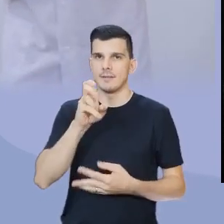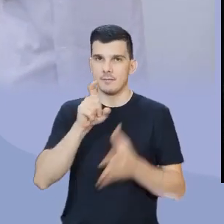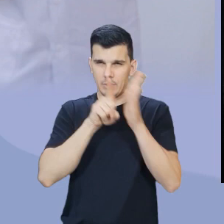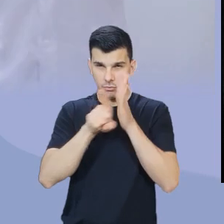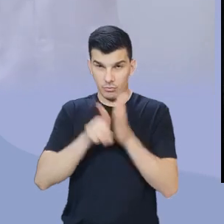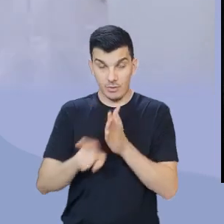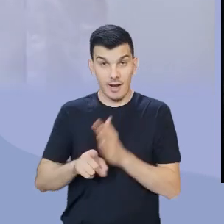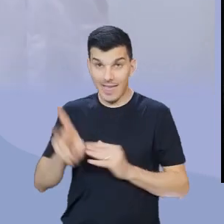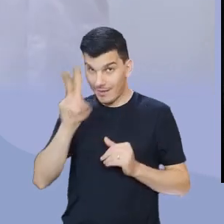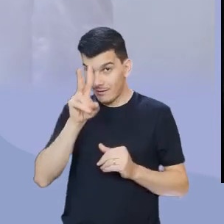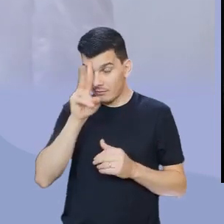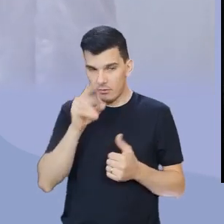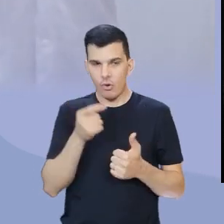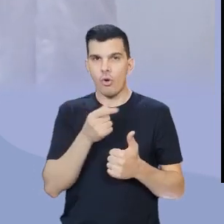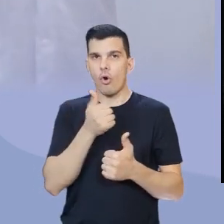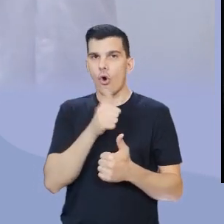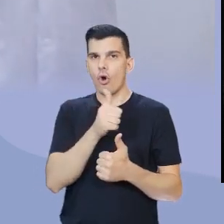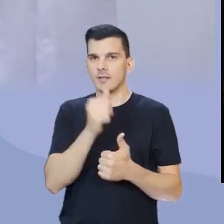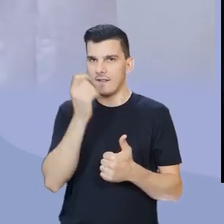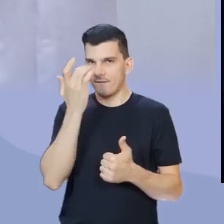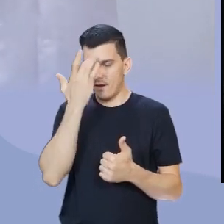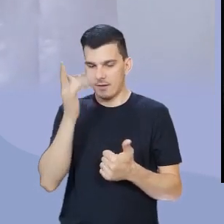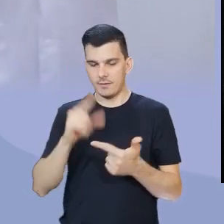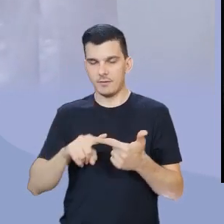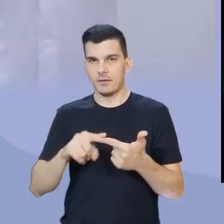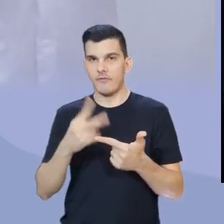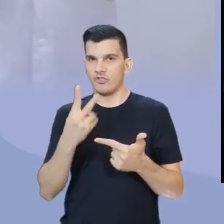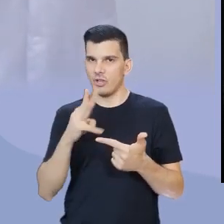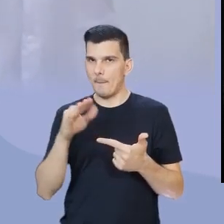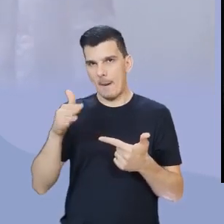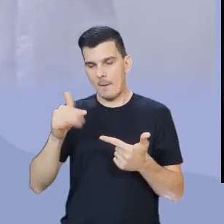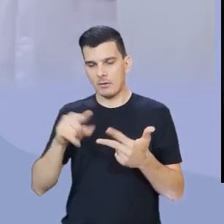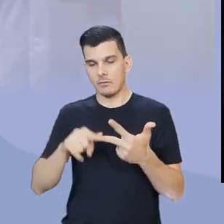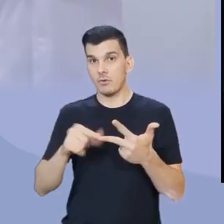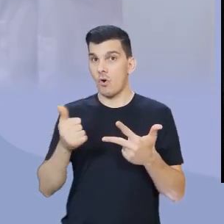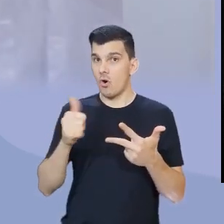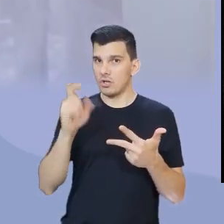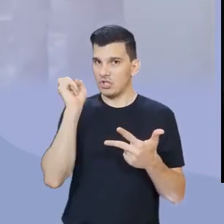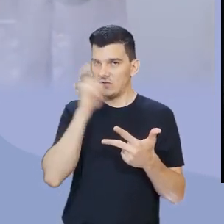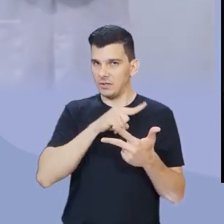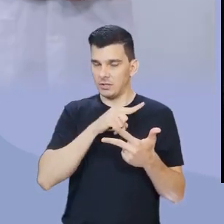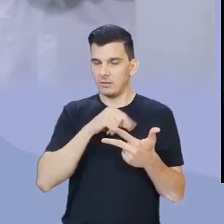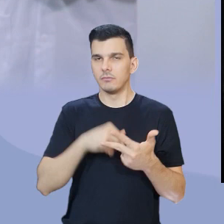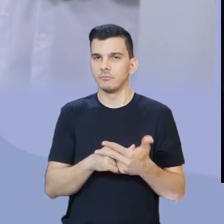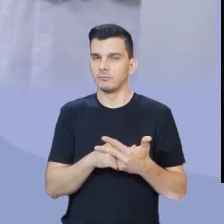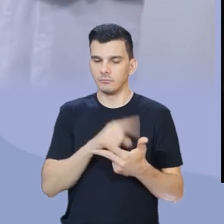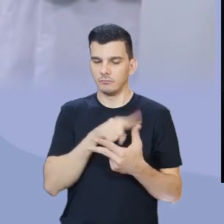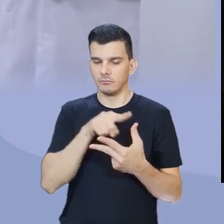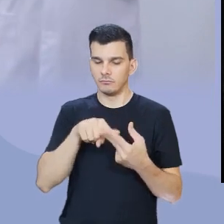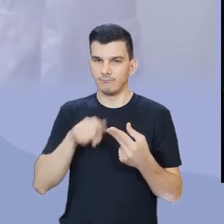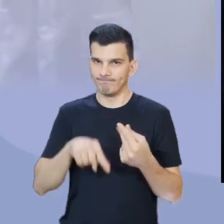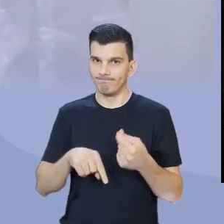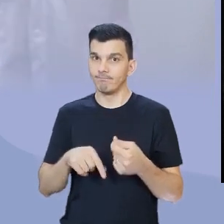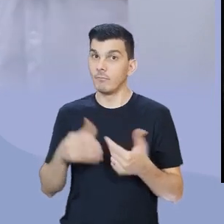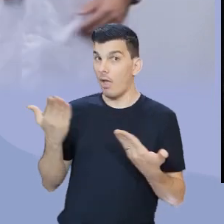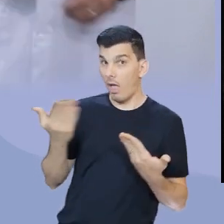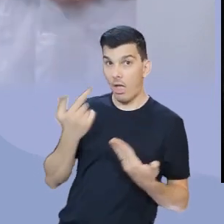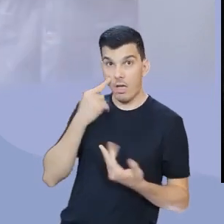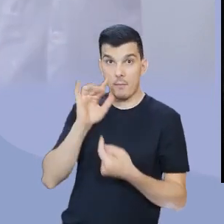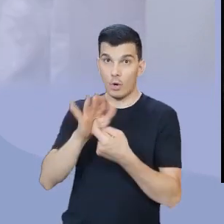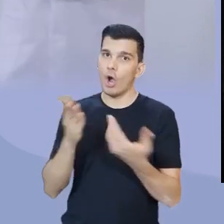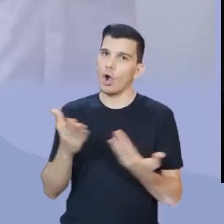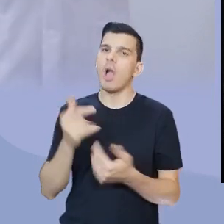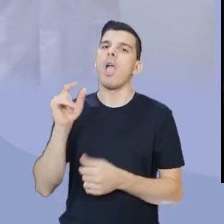questões de matemática, 11 fáceis, 23 médias e 11 difíceis. Coloca essa questão aí na